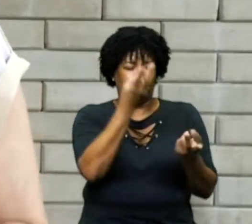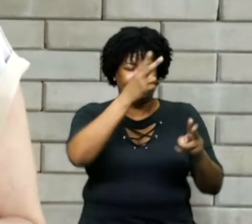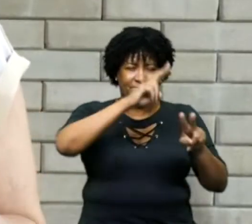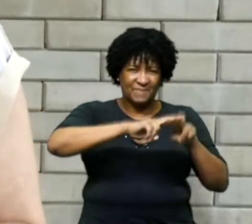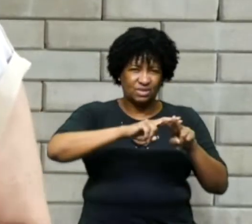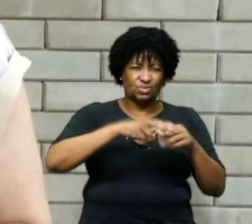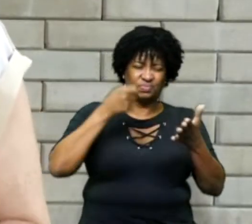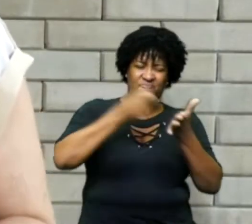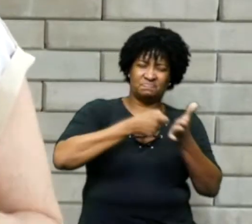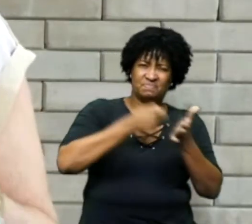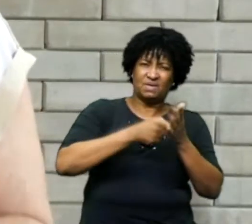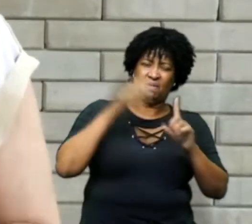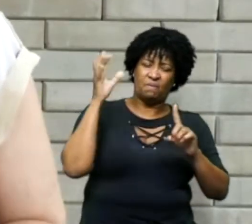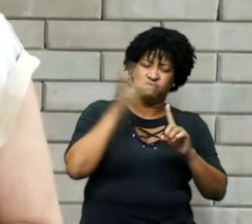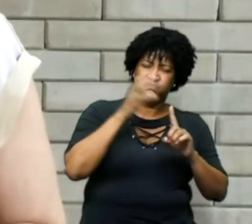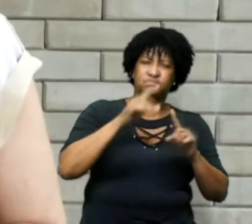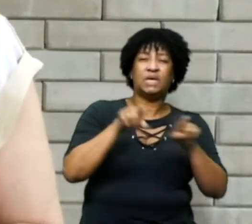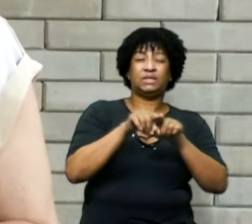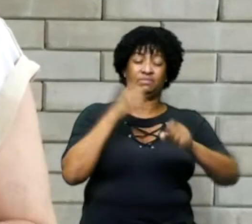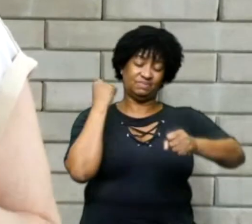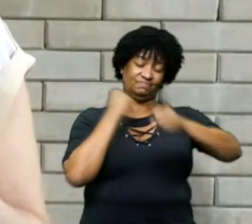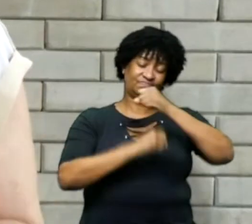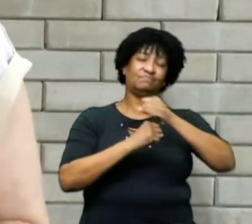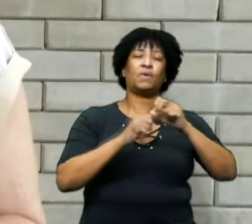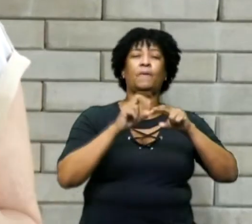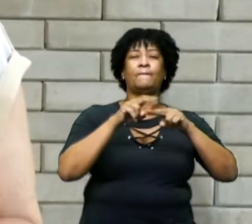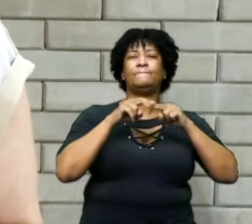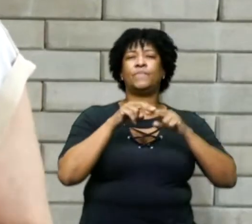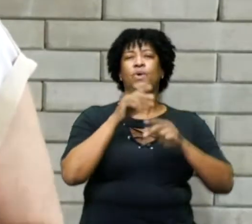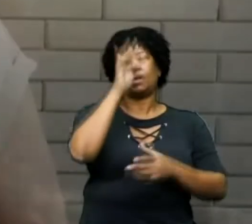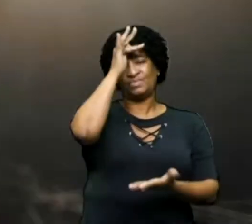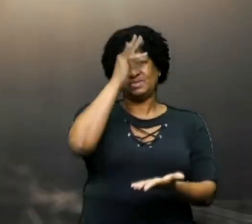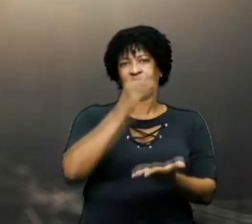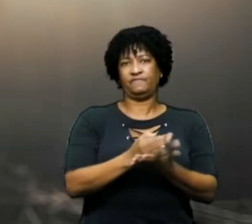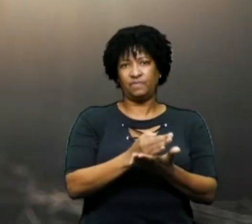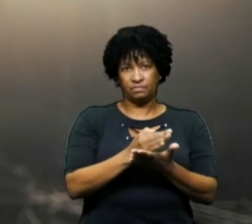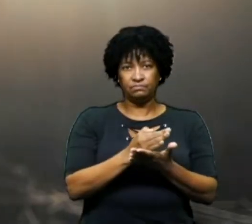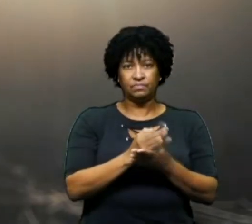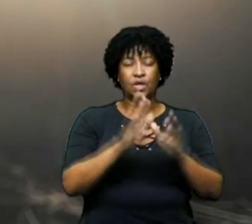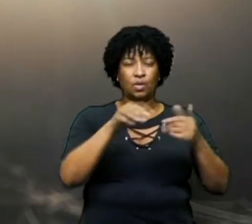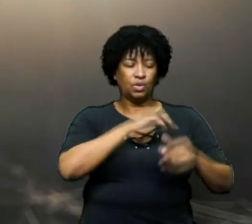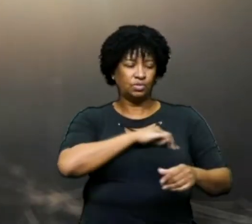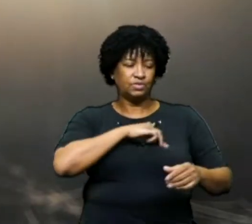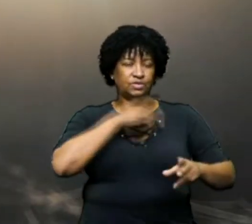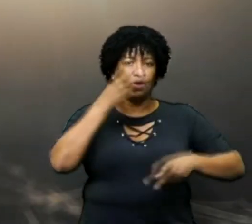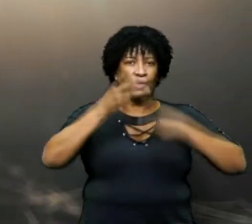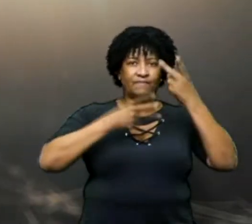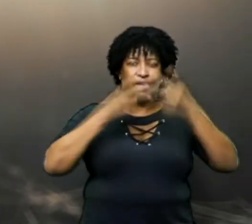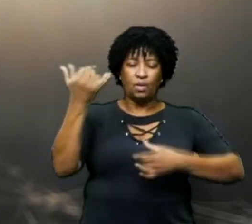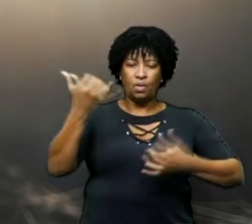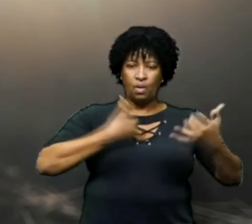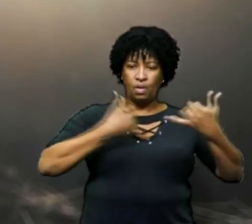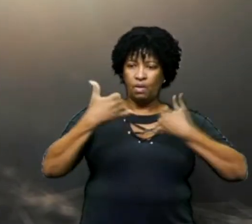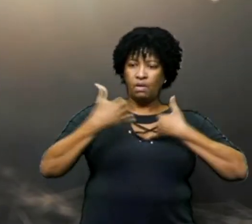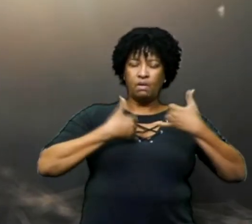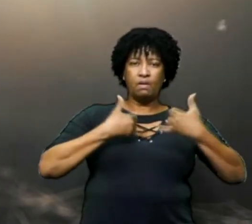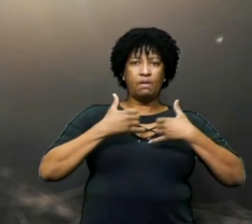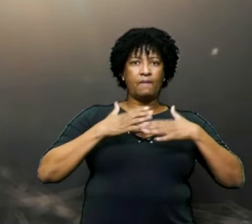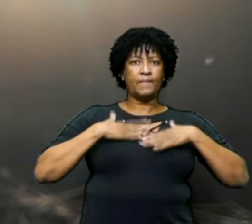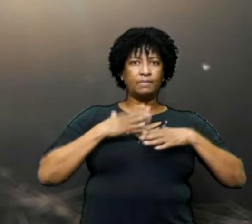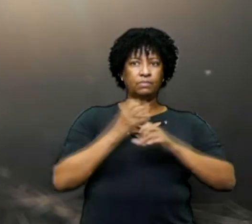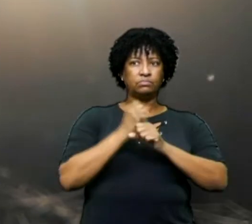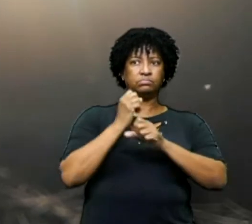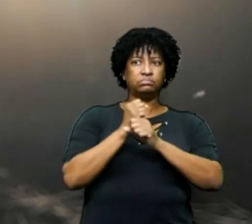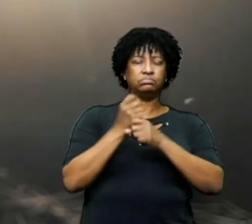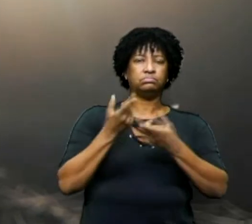nesse exato momento que estão preso sendo perseguidos ou até mesmo mortes por conta da sua fé e quando o missionário falou aquela